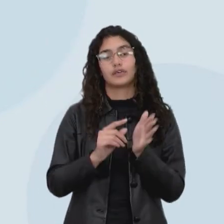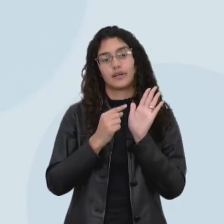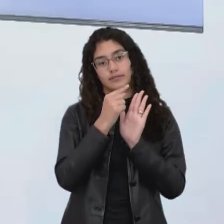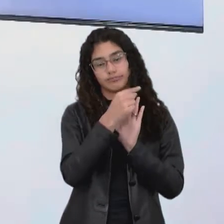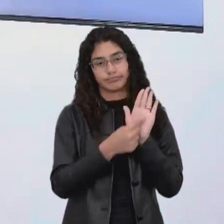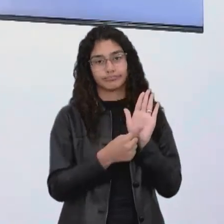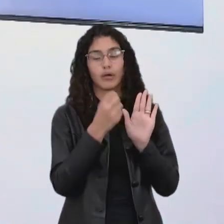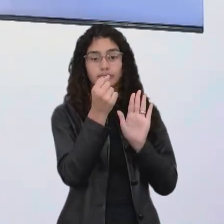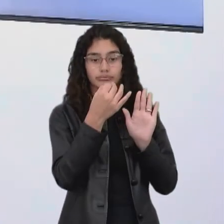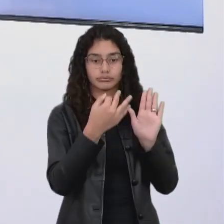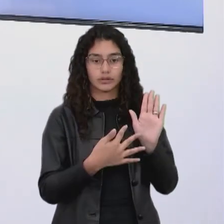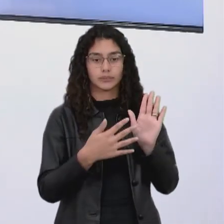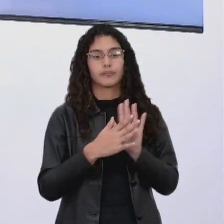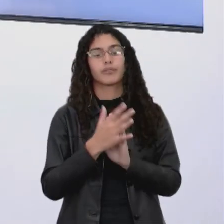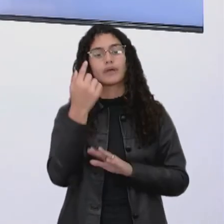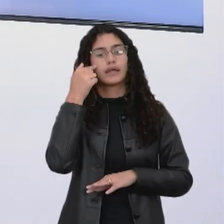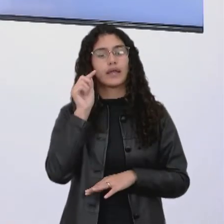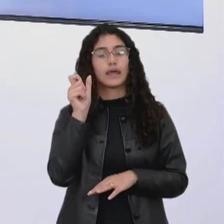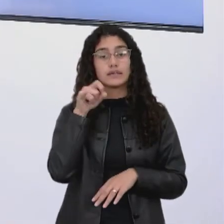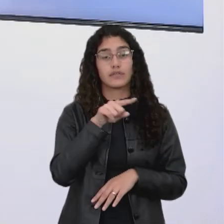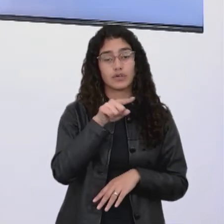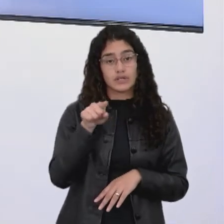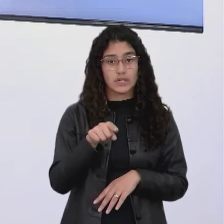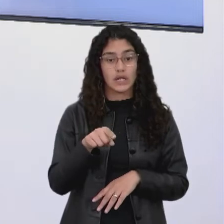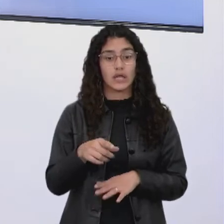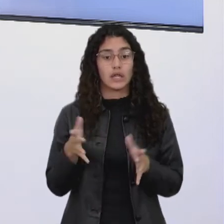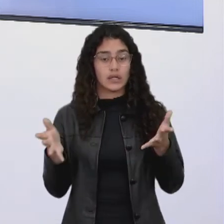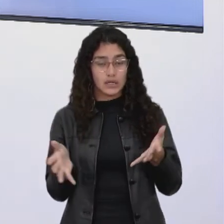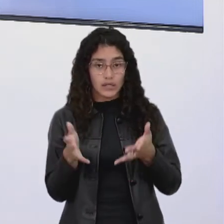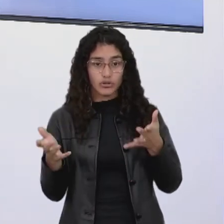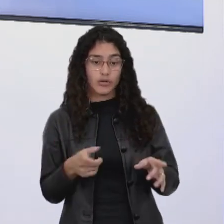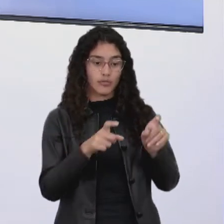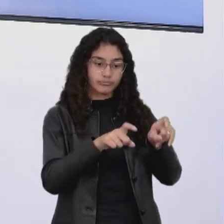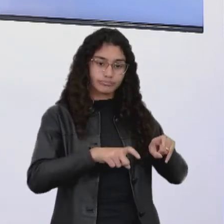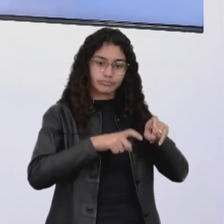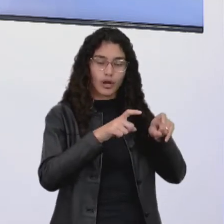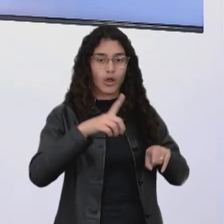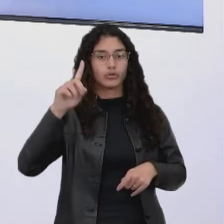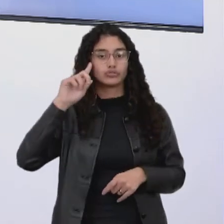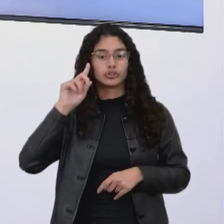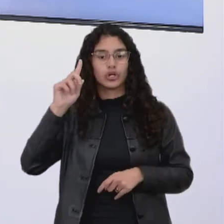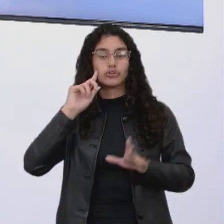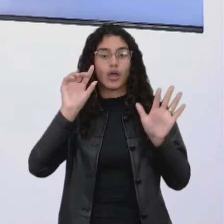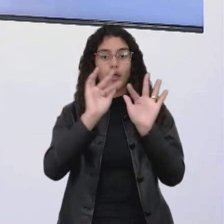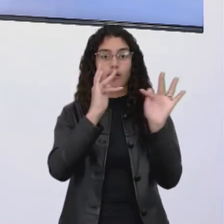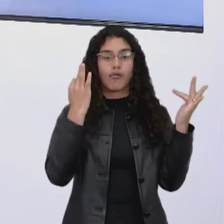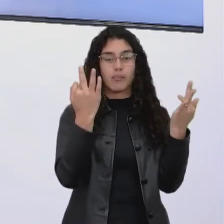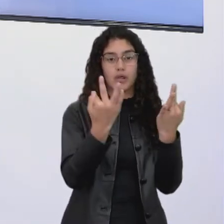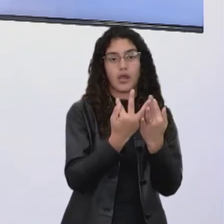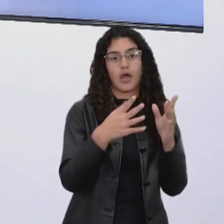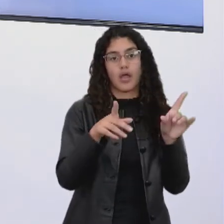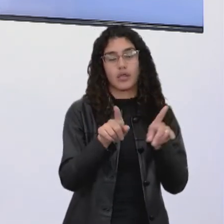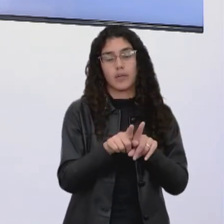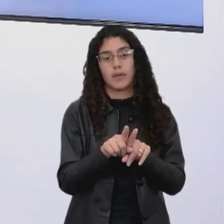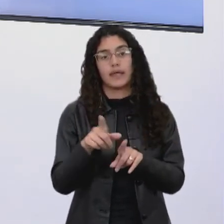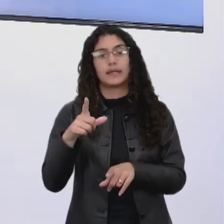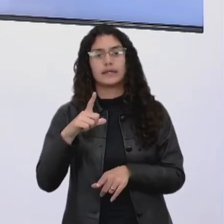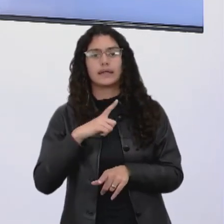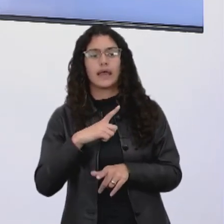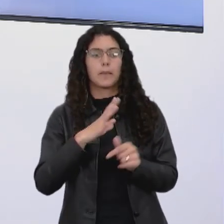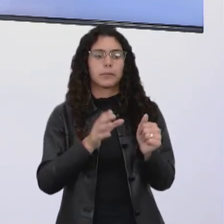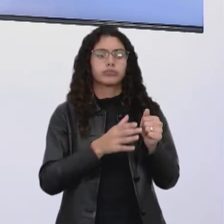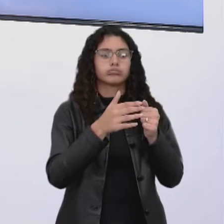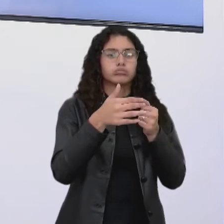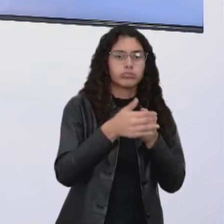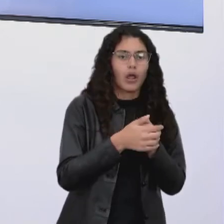aqui, né? A ideia é que se você, principalmente, incentiva essa agricultura tradicional e familiar, né? Além de você estar